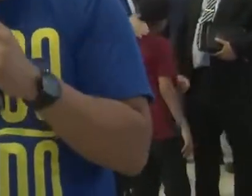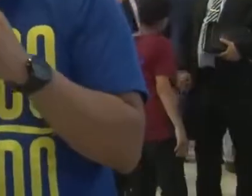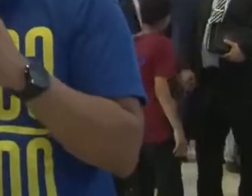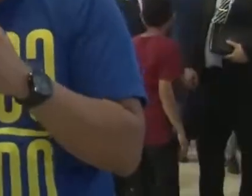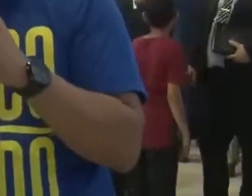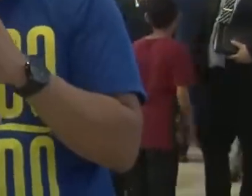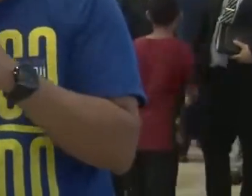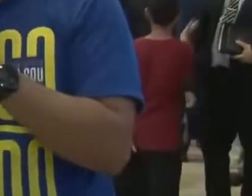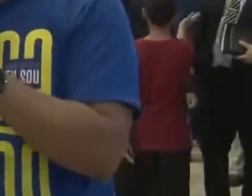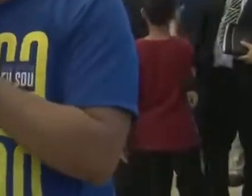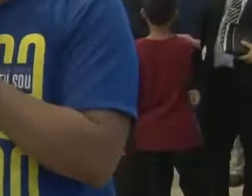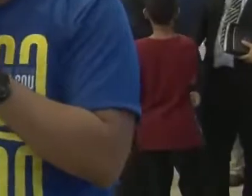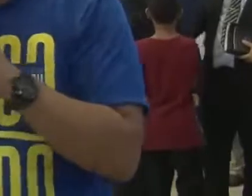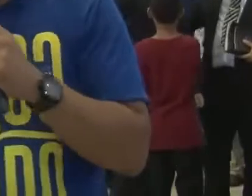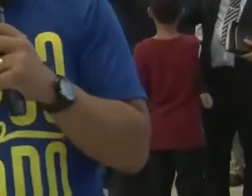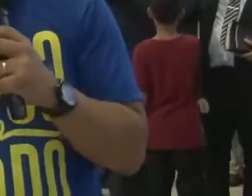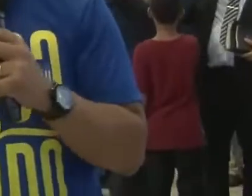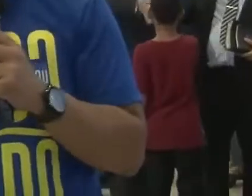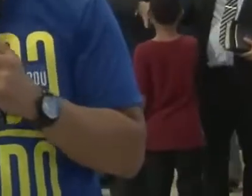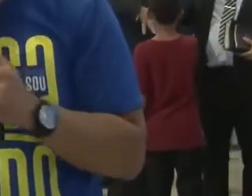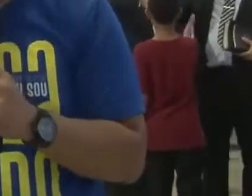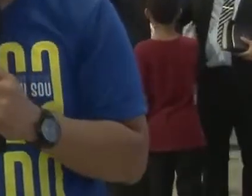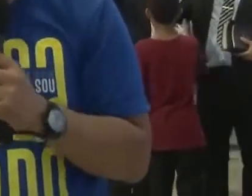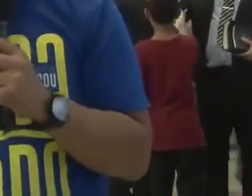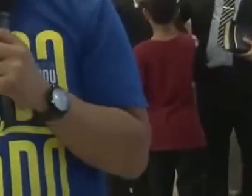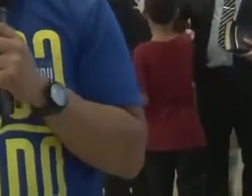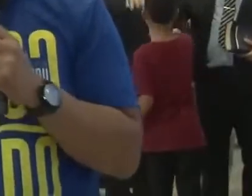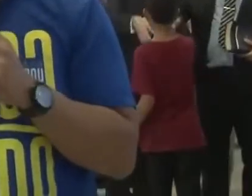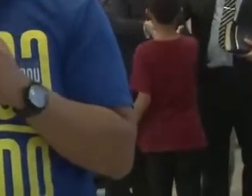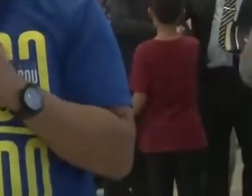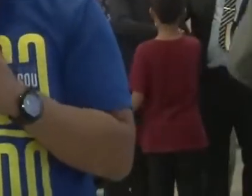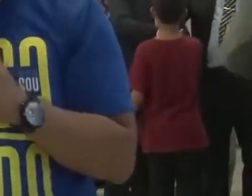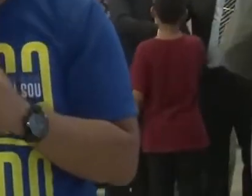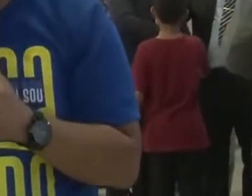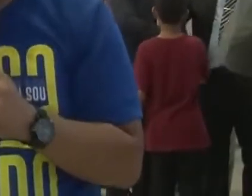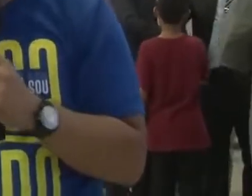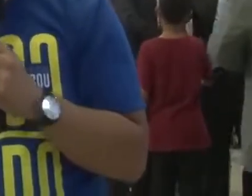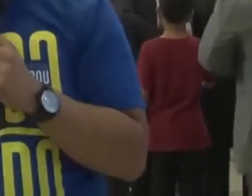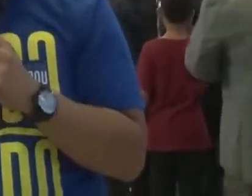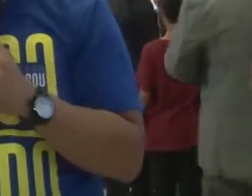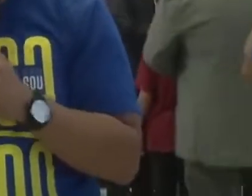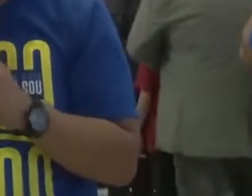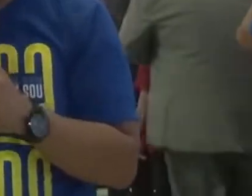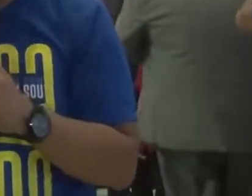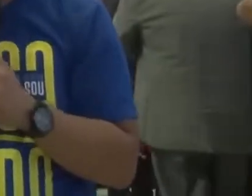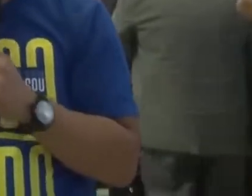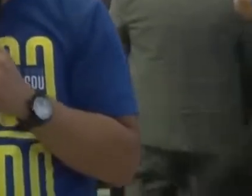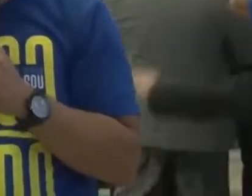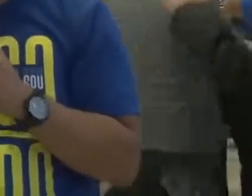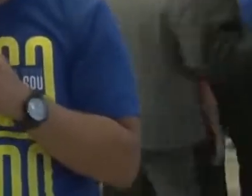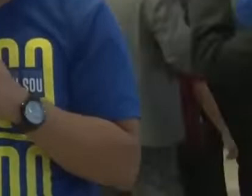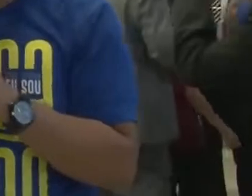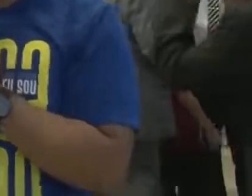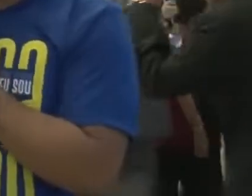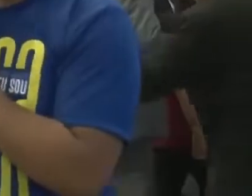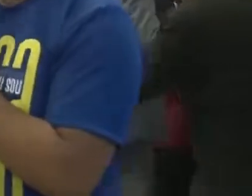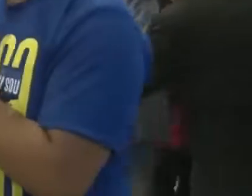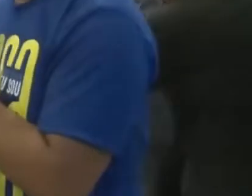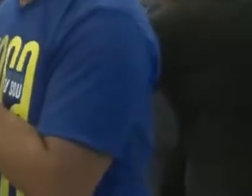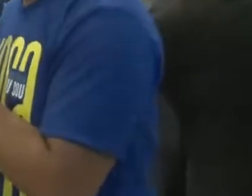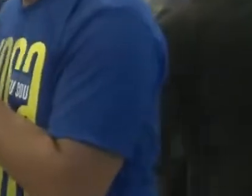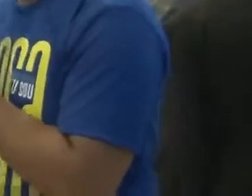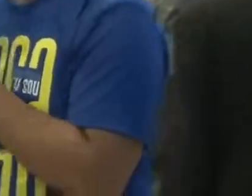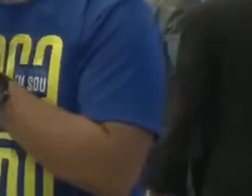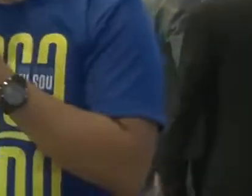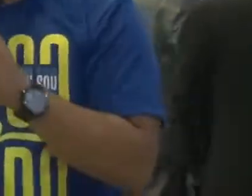Deus possa abençoar cada dia mais, né? É isso aí, nós já estamos se preparando para Uma Década 2024. Os jovens já